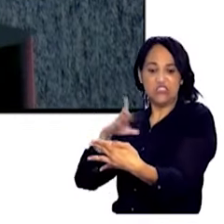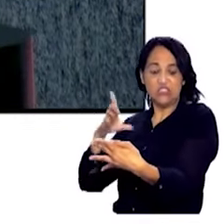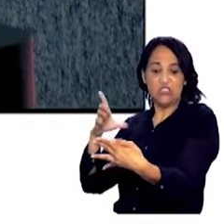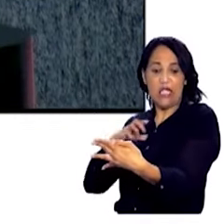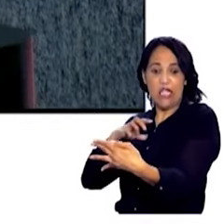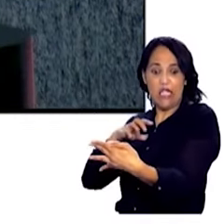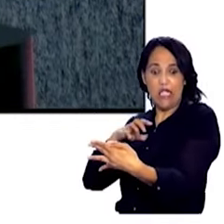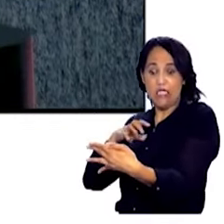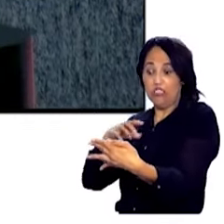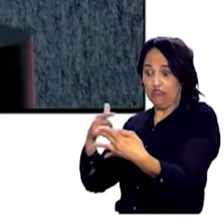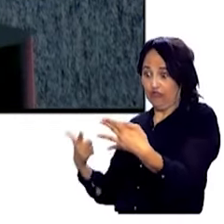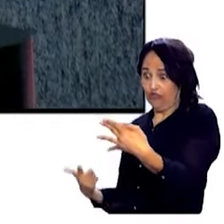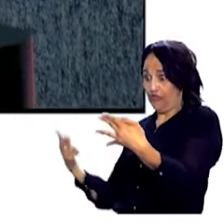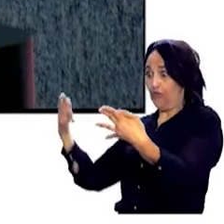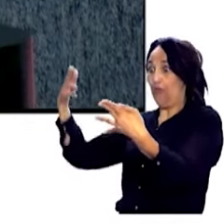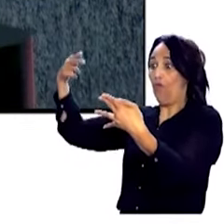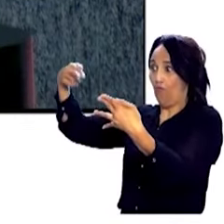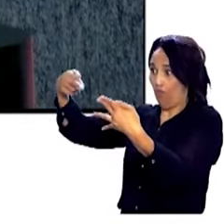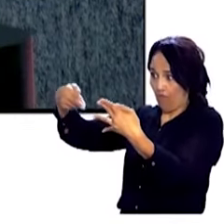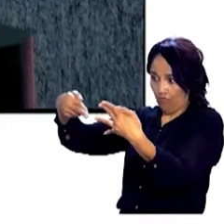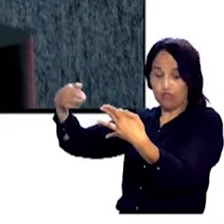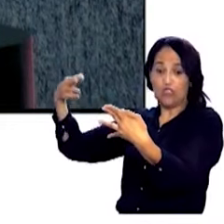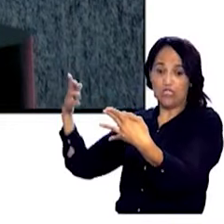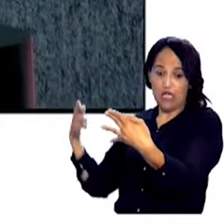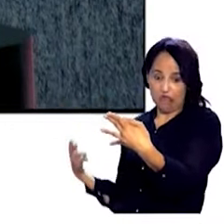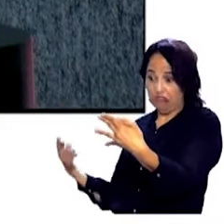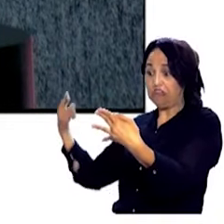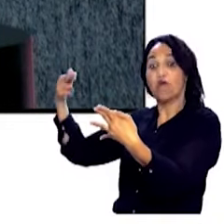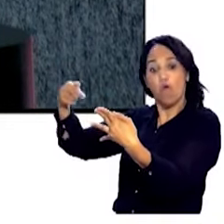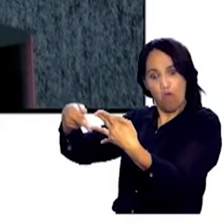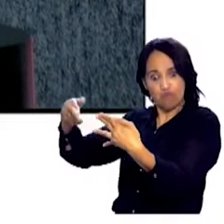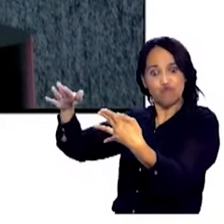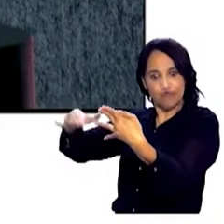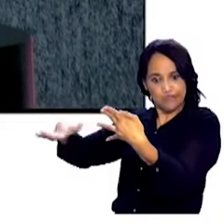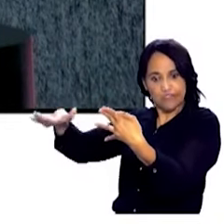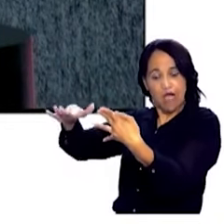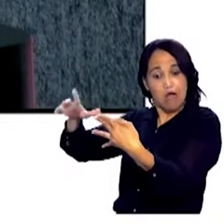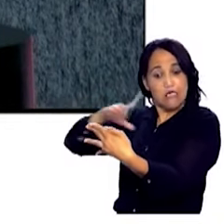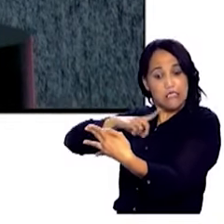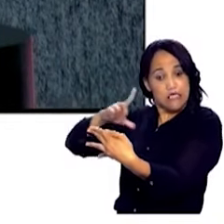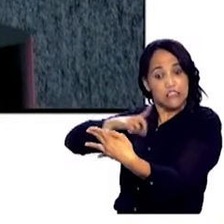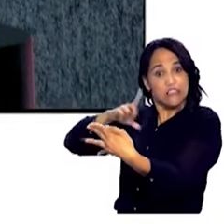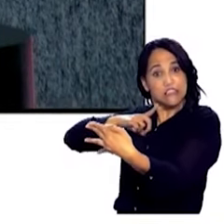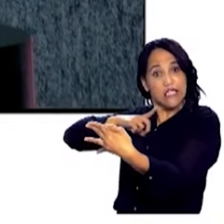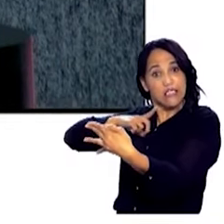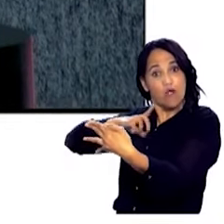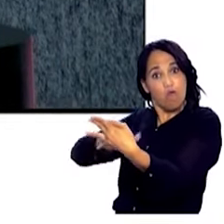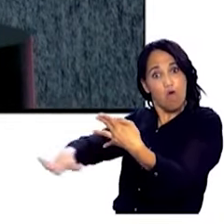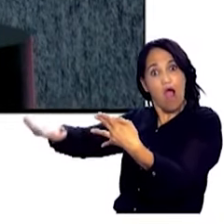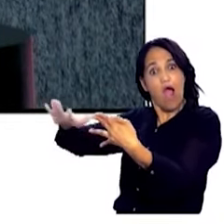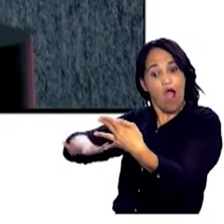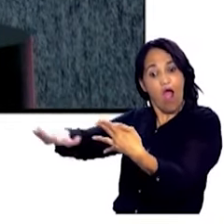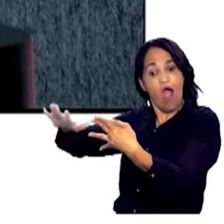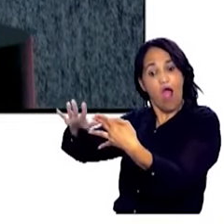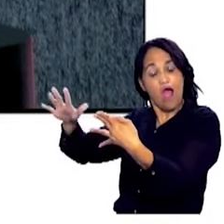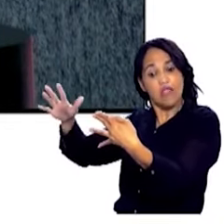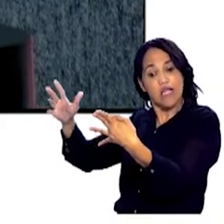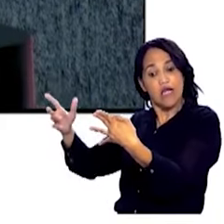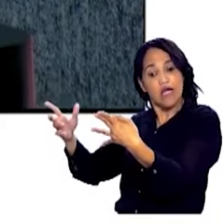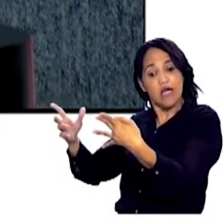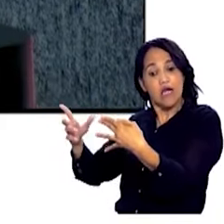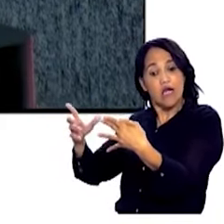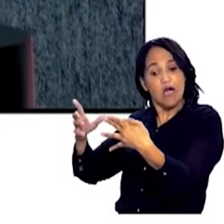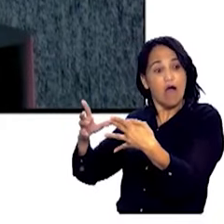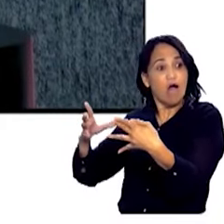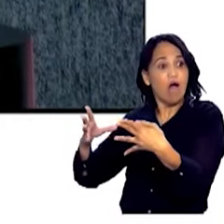segundo grau vejam de segundo grau tem um âmbito de devolução